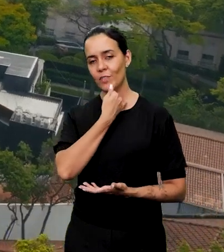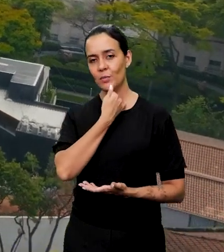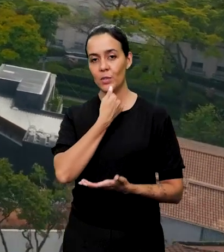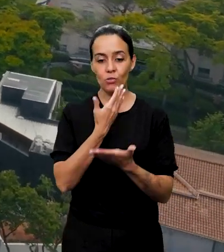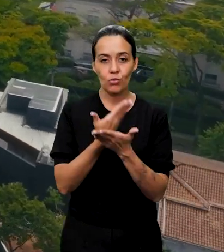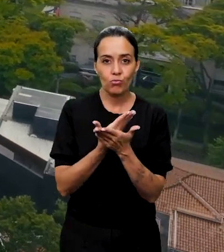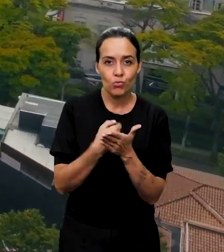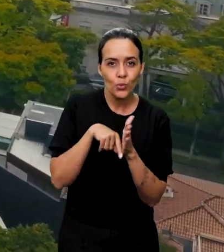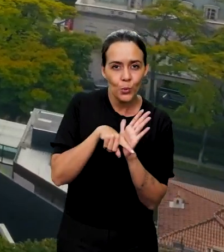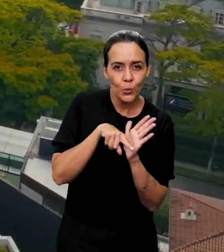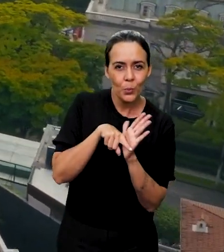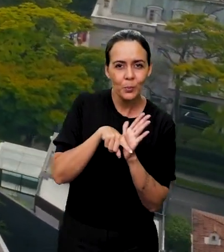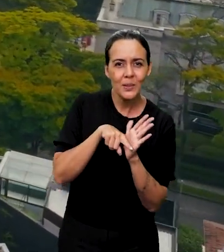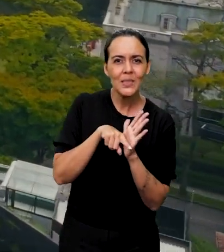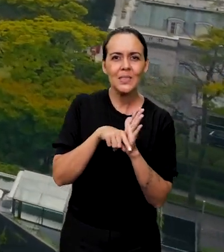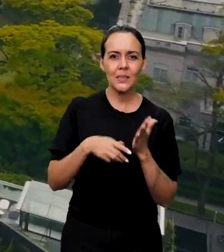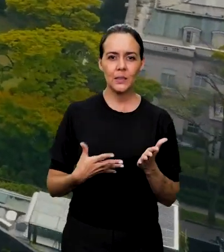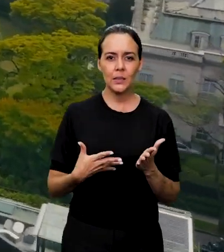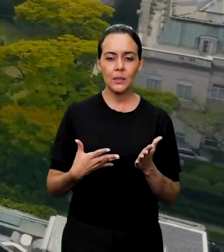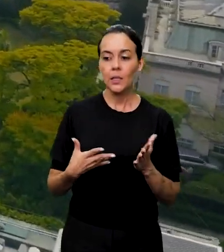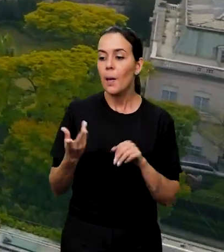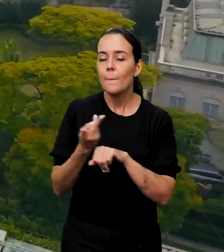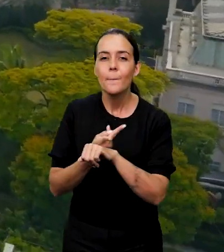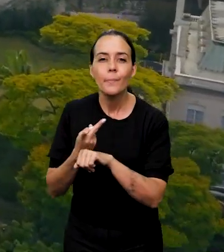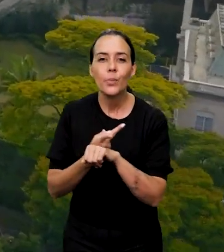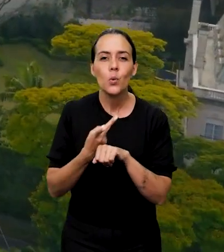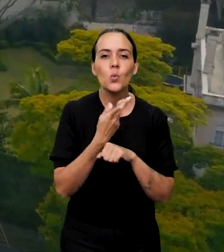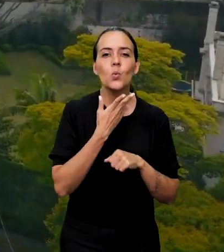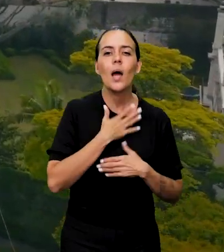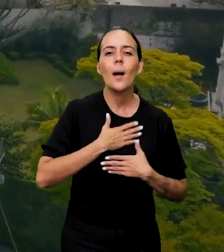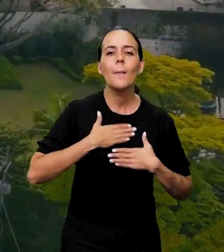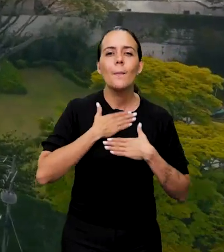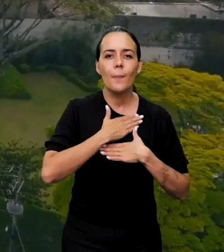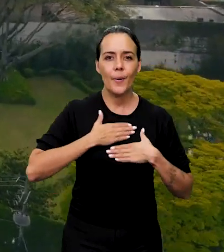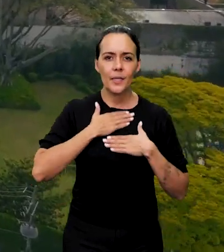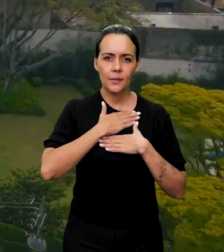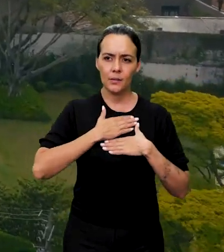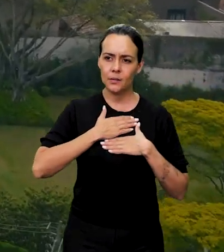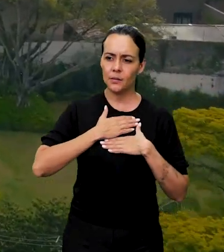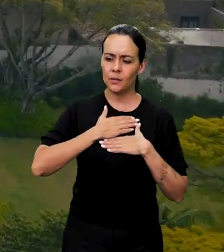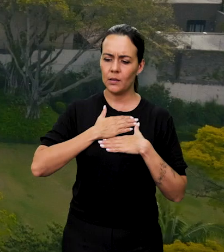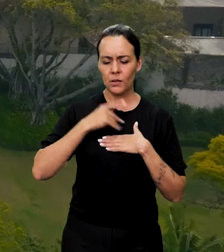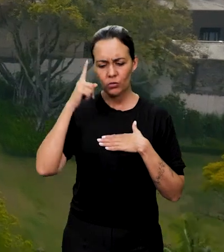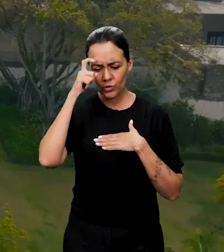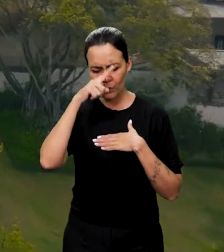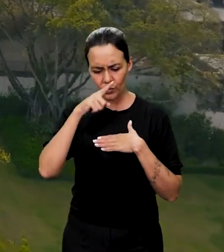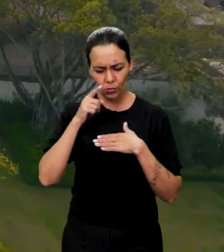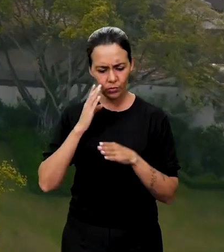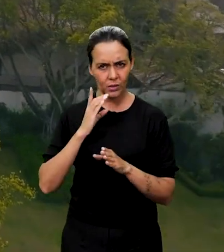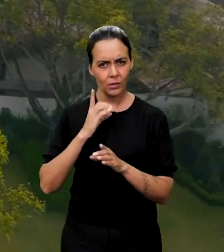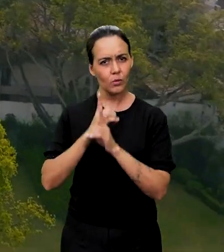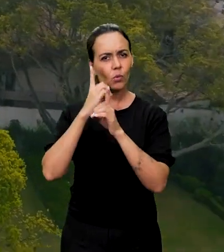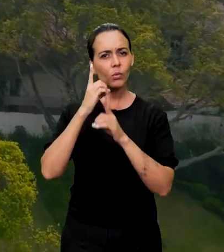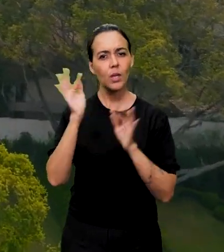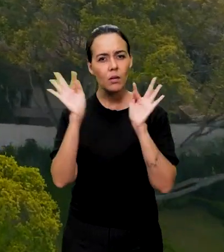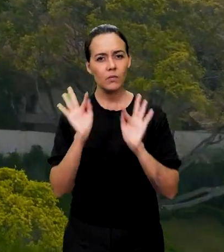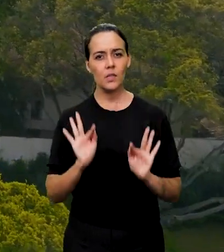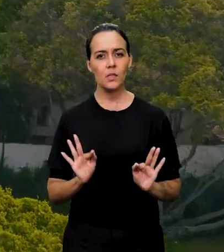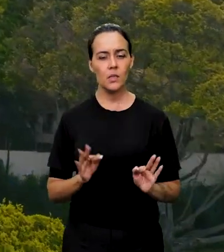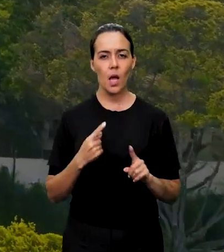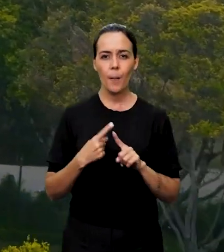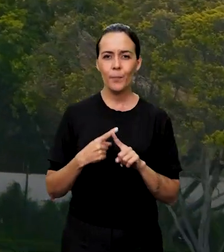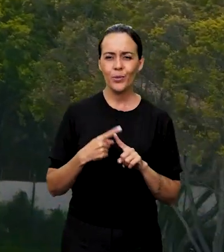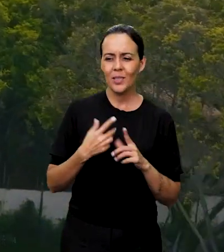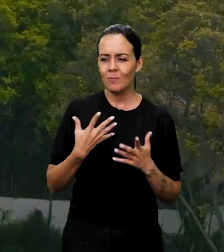Infelizmente, os estudos mostram que essa busca excessiva pelo prazer, na verdade, dificulta a sensação de felicidade. Porque a gente vai